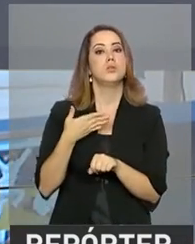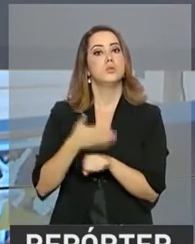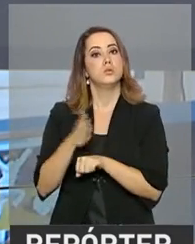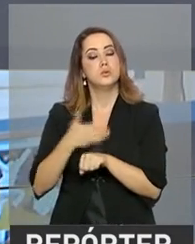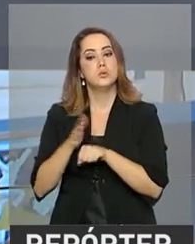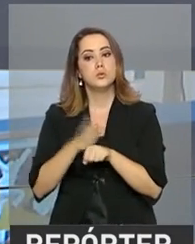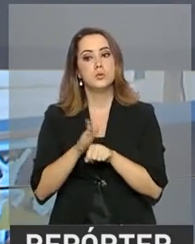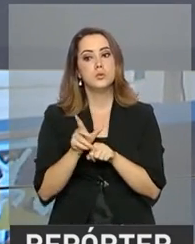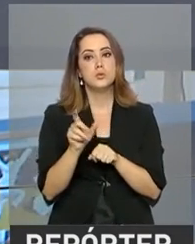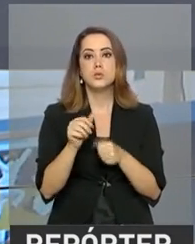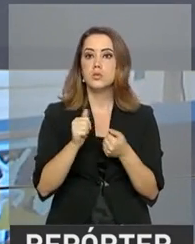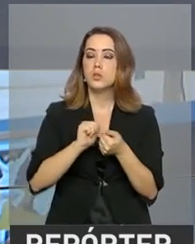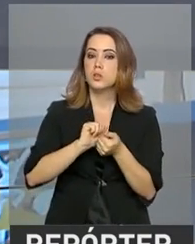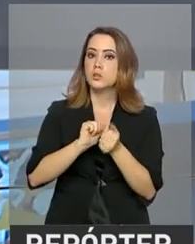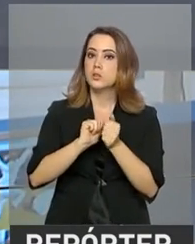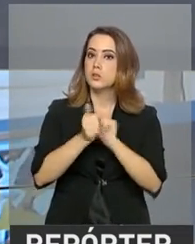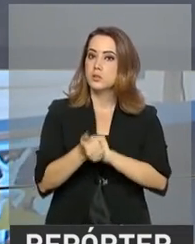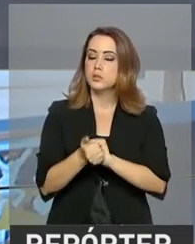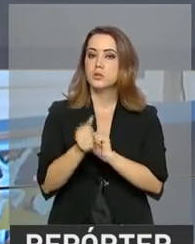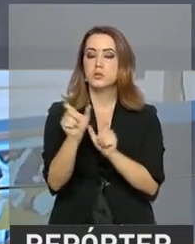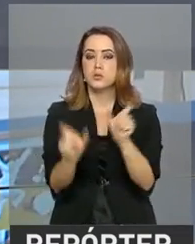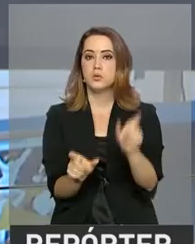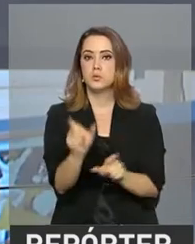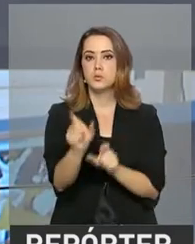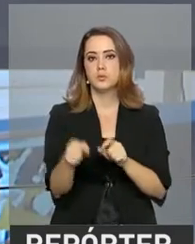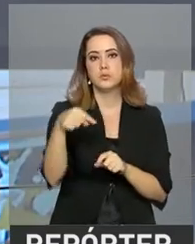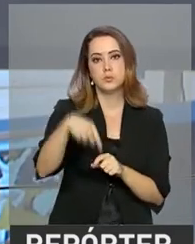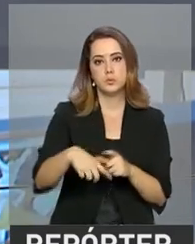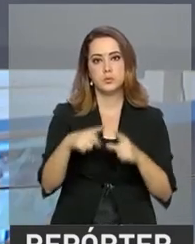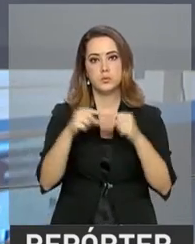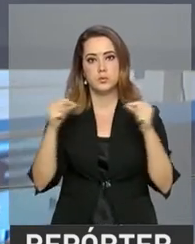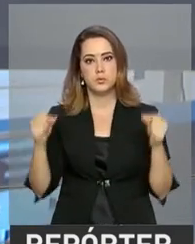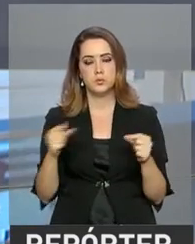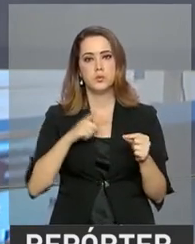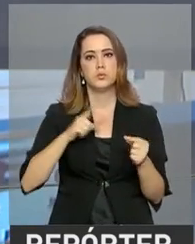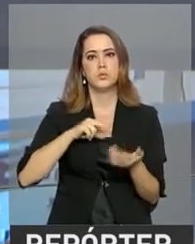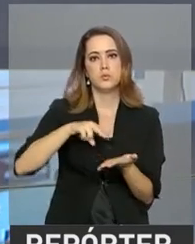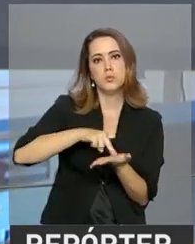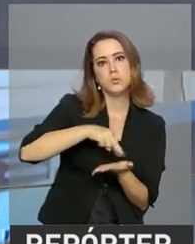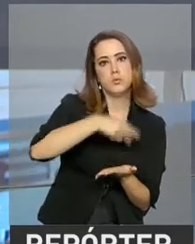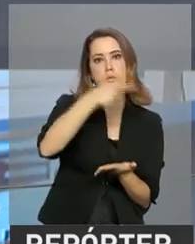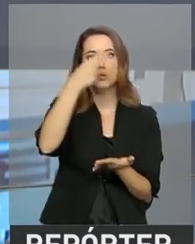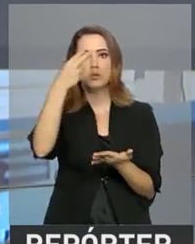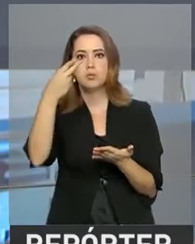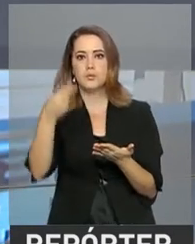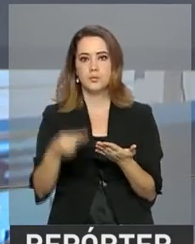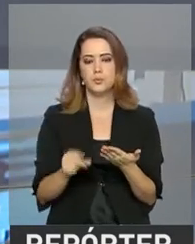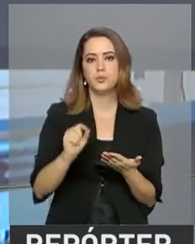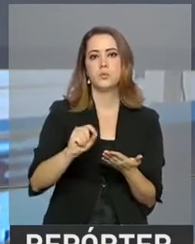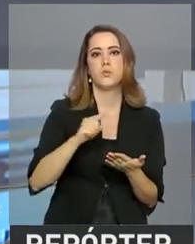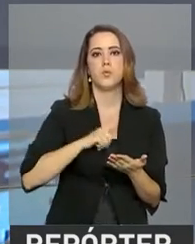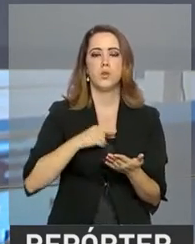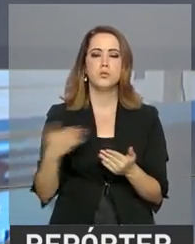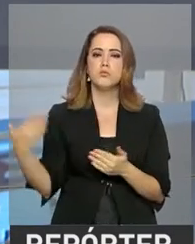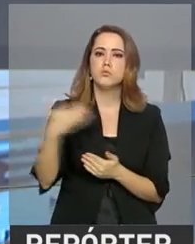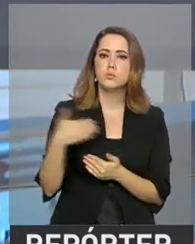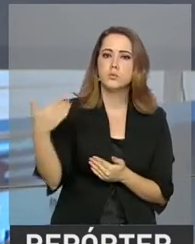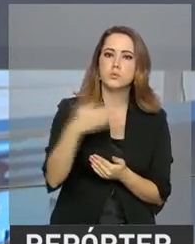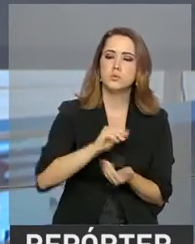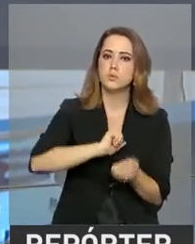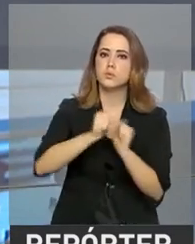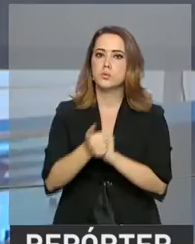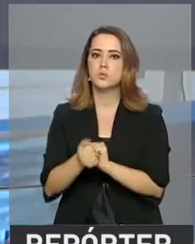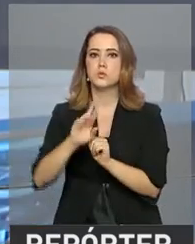que estarão nas Olimpíadas continua em Brasília. O Centro de Excelência em Saltos Ornamentais da cidade recebe esportistas de várias partes do